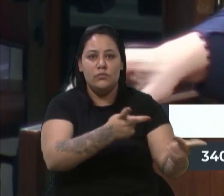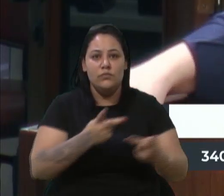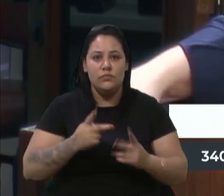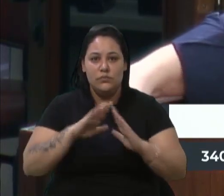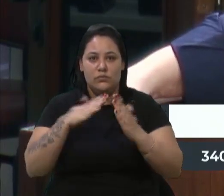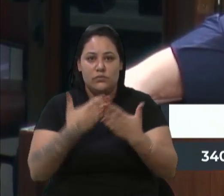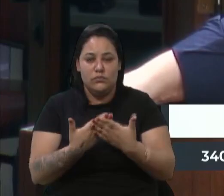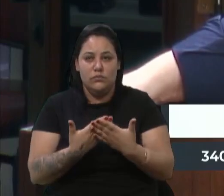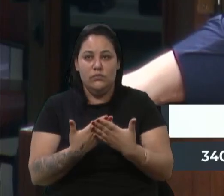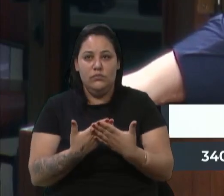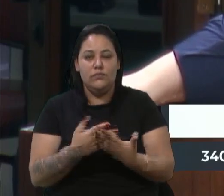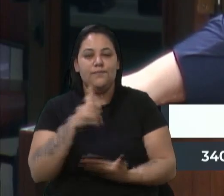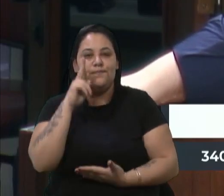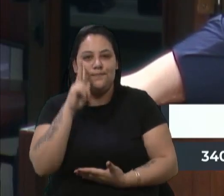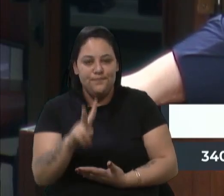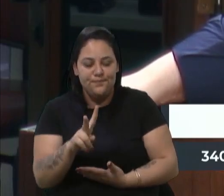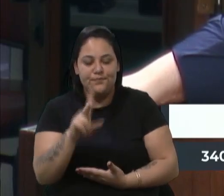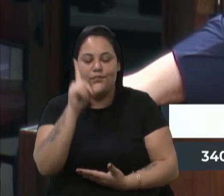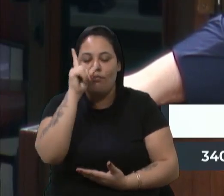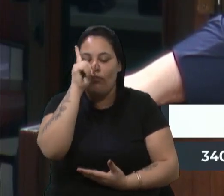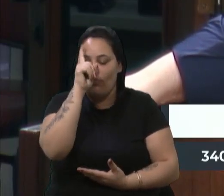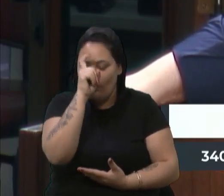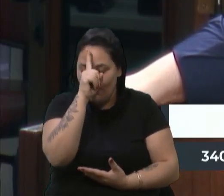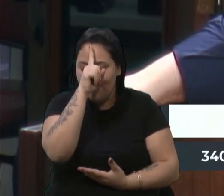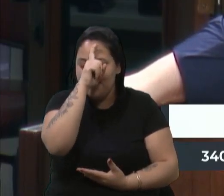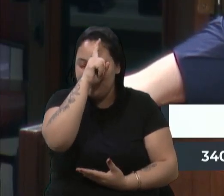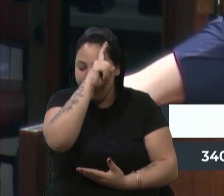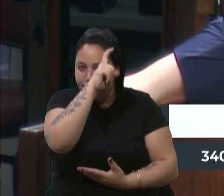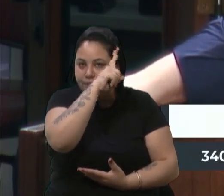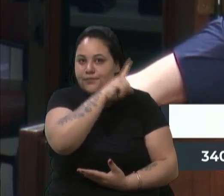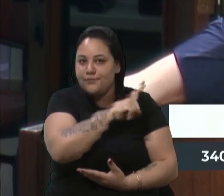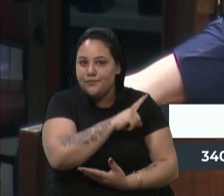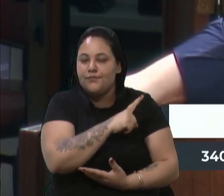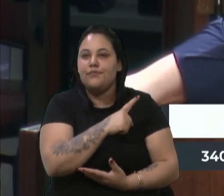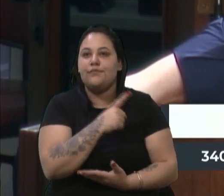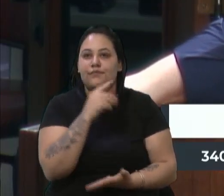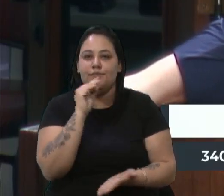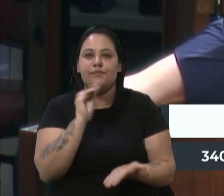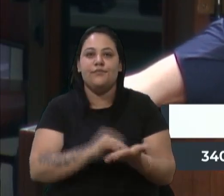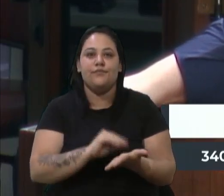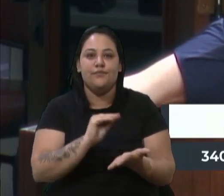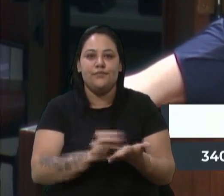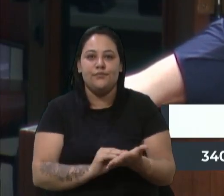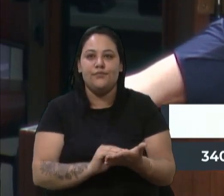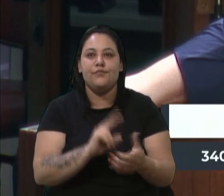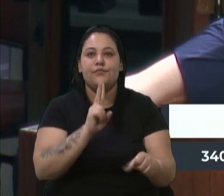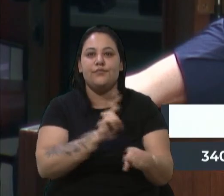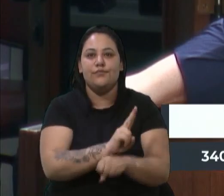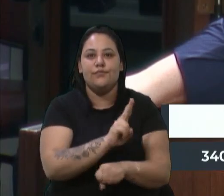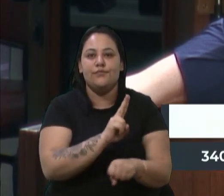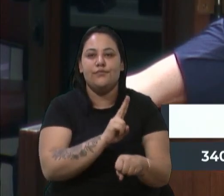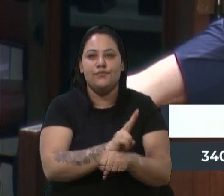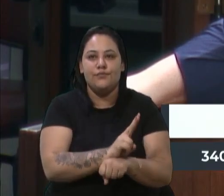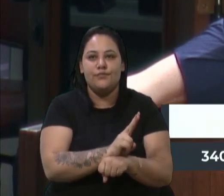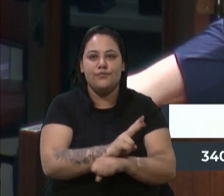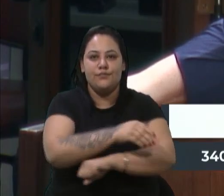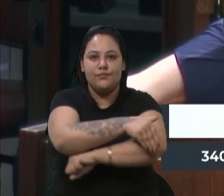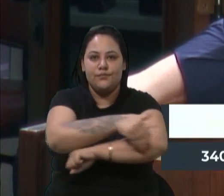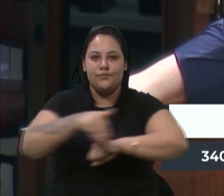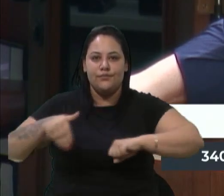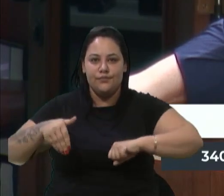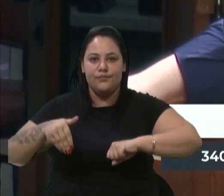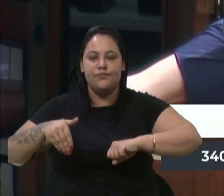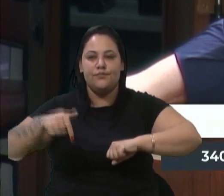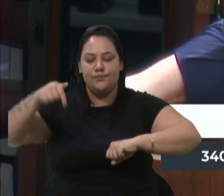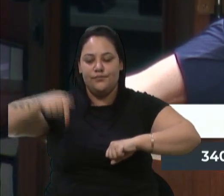gente vê a dificuldade, infelizmente, da falta de vagas por zoneamento hoje no nosso município de